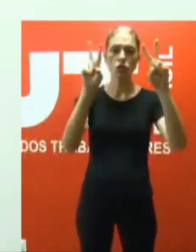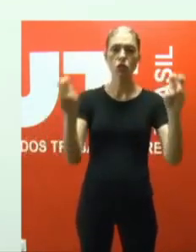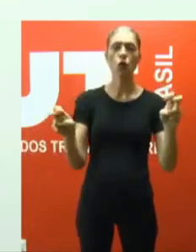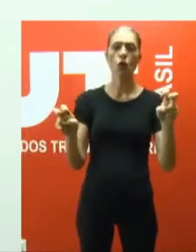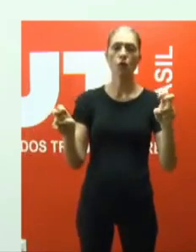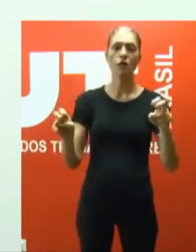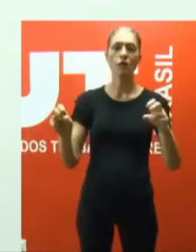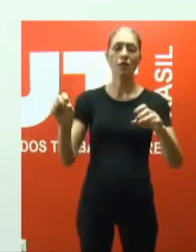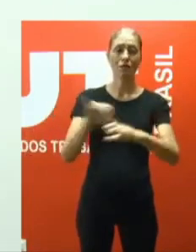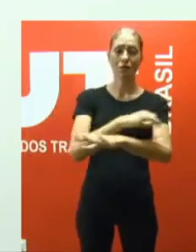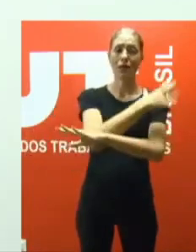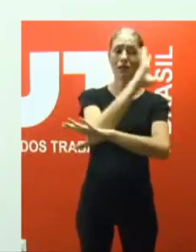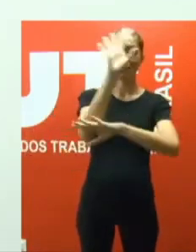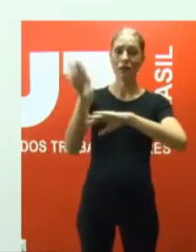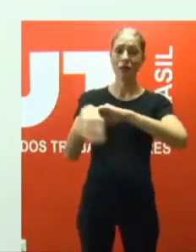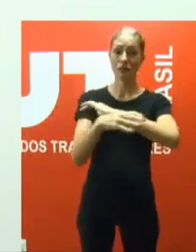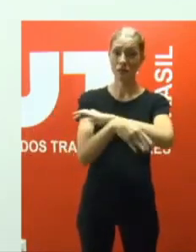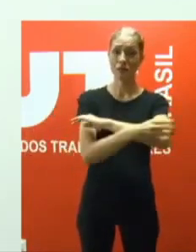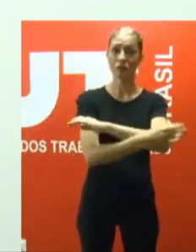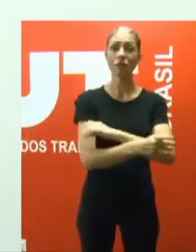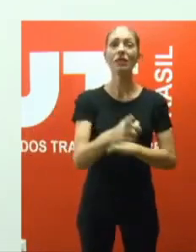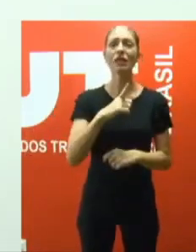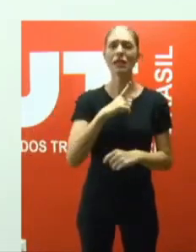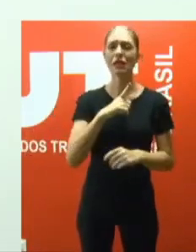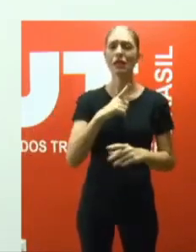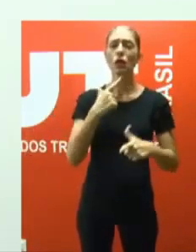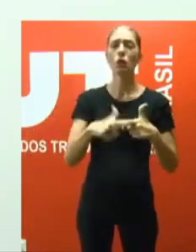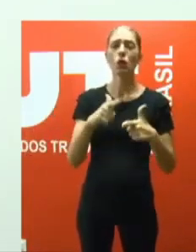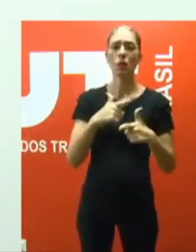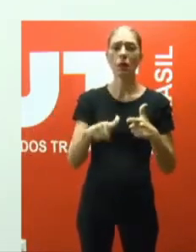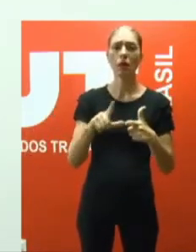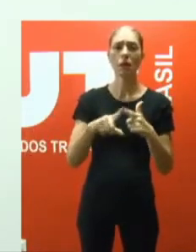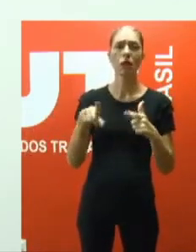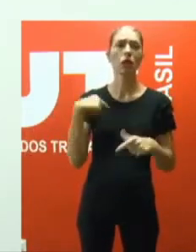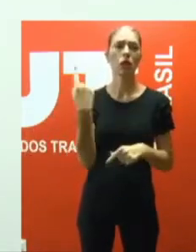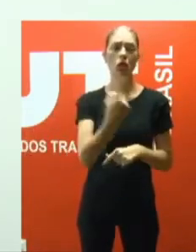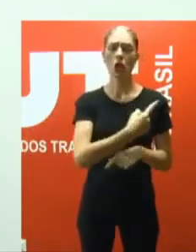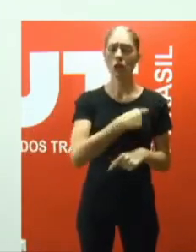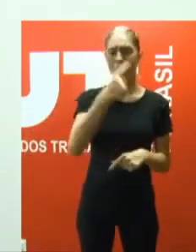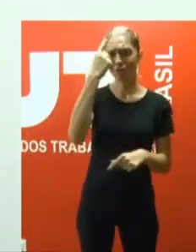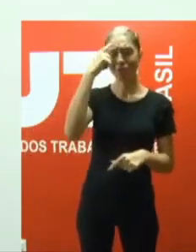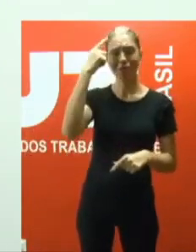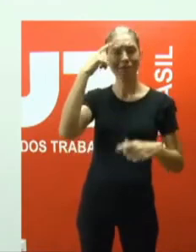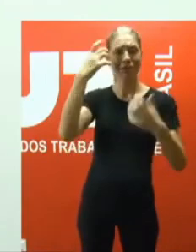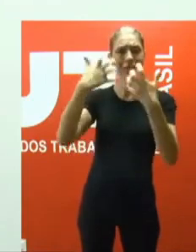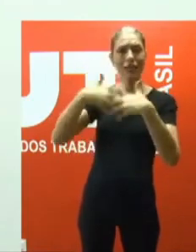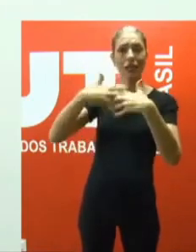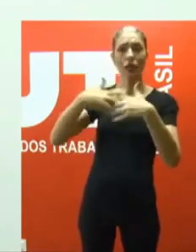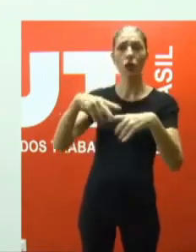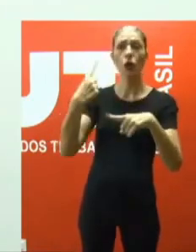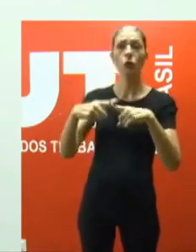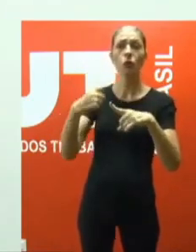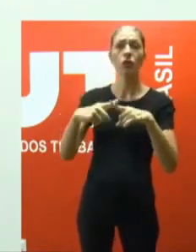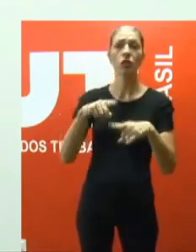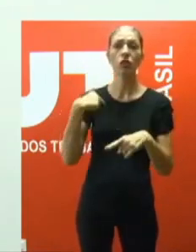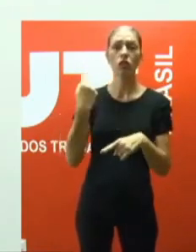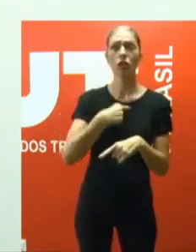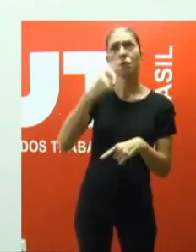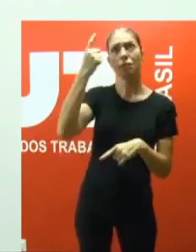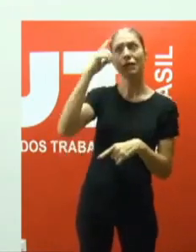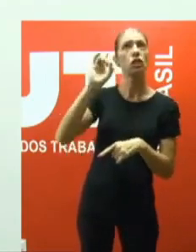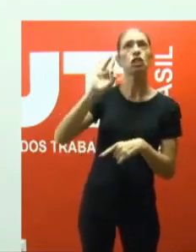tem um problema de deficiência intelectual nossa. Sabe, a gente discute a questão ambiental pensando na